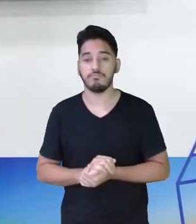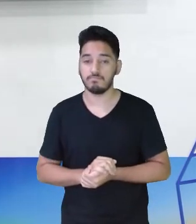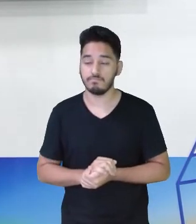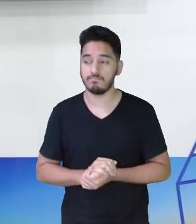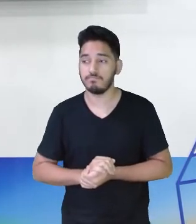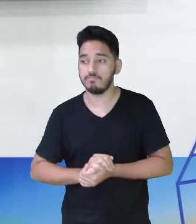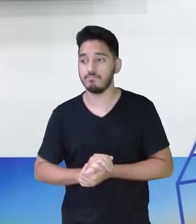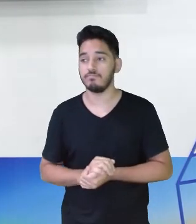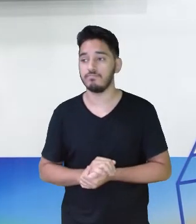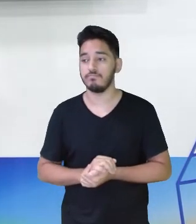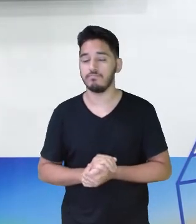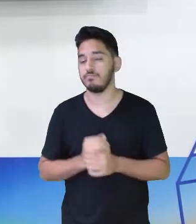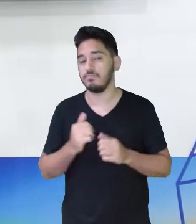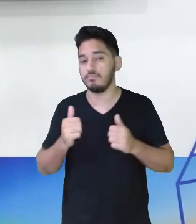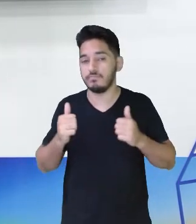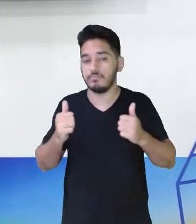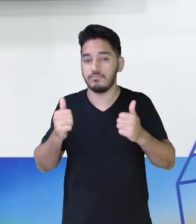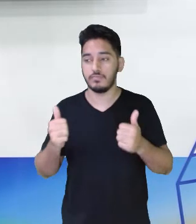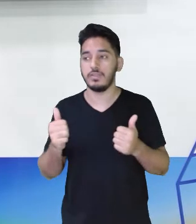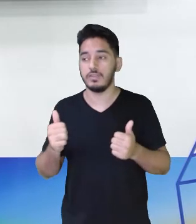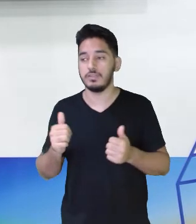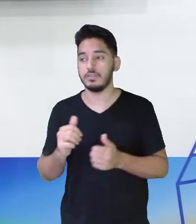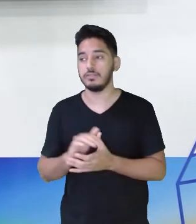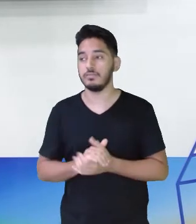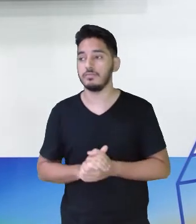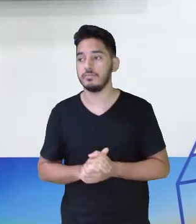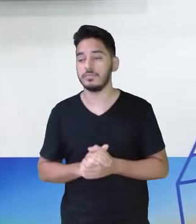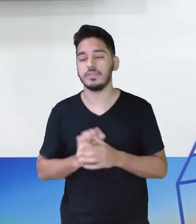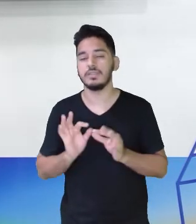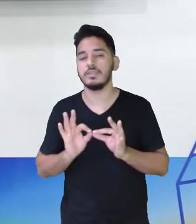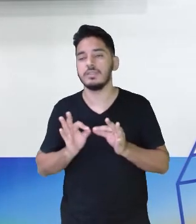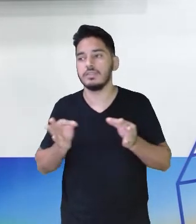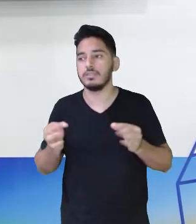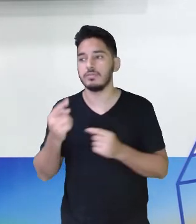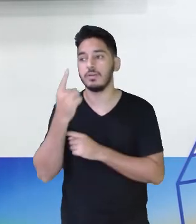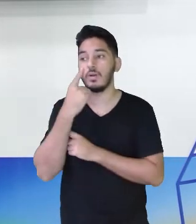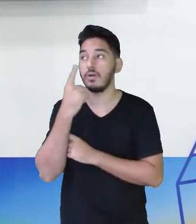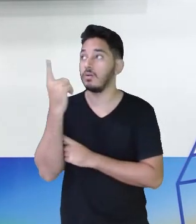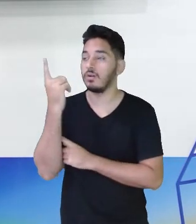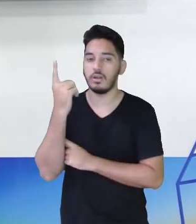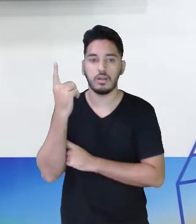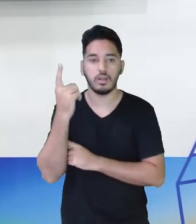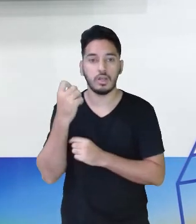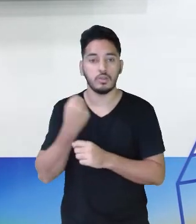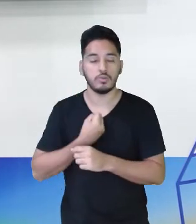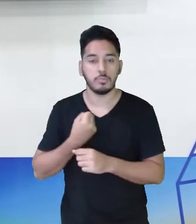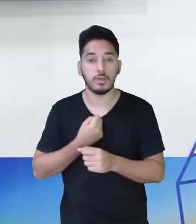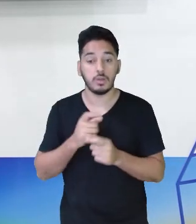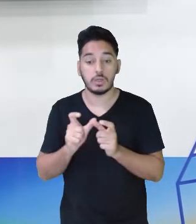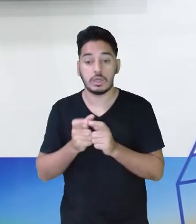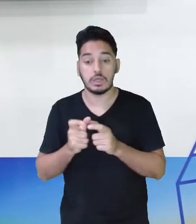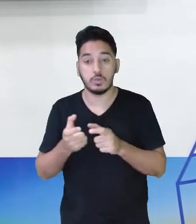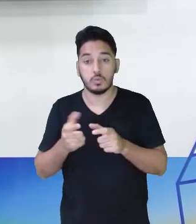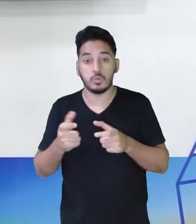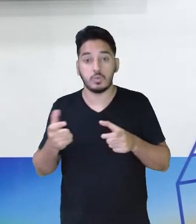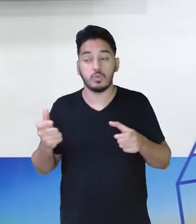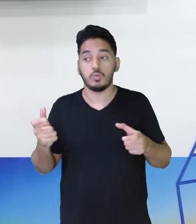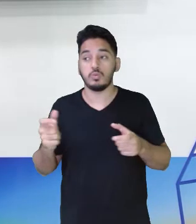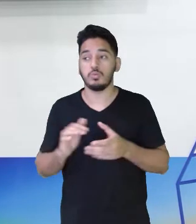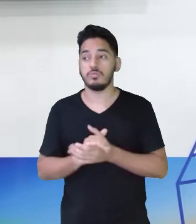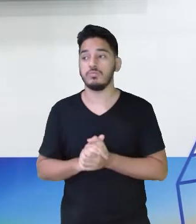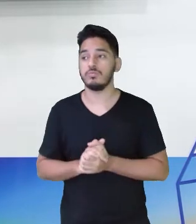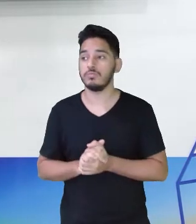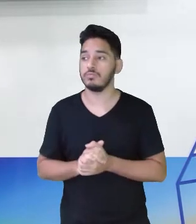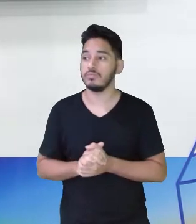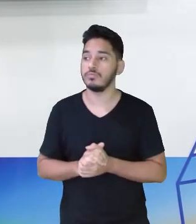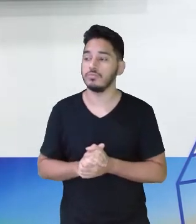1234. Beleza? Decomposição simples. Olha aquele número grande que a gente fez aqui, era um 0.